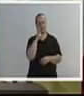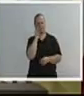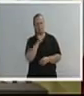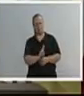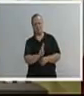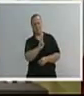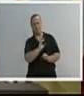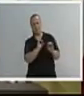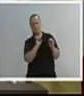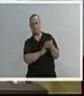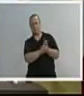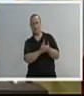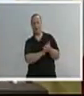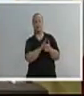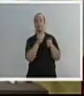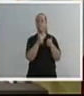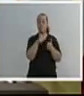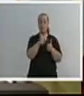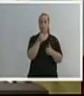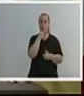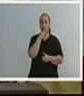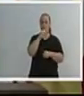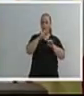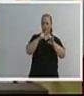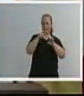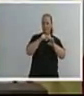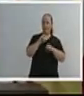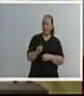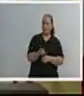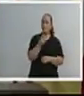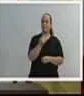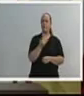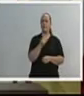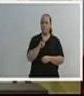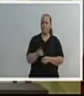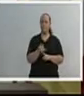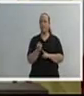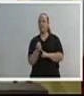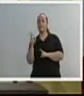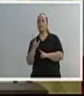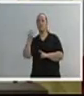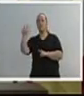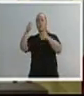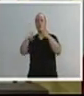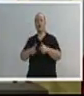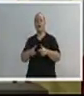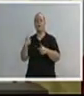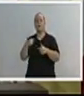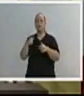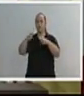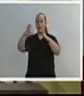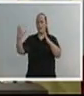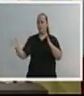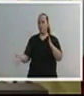é vendido para local de aterro, quem quer aterrar terreno e por aí afora. Então, quer dizer, tudo é aproveitado. Então, nada mais justo pegar uma empresa dessa